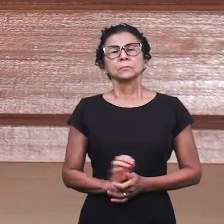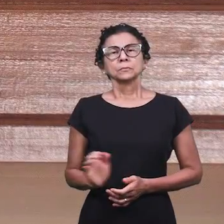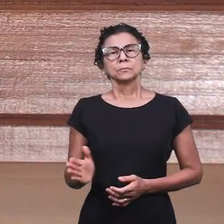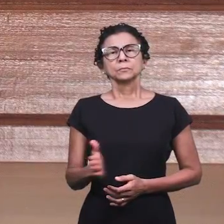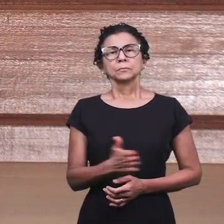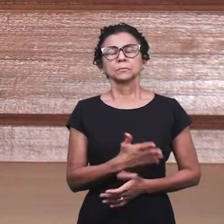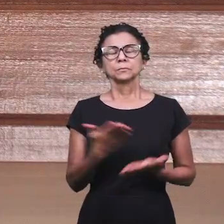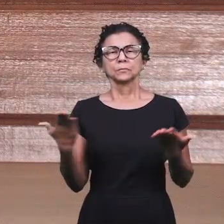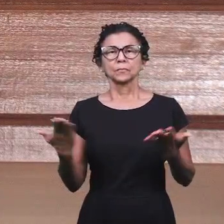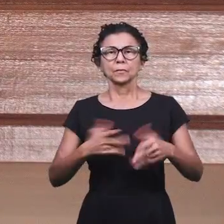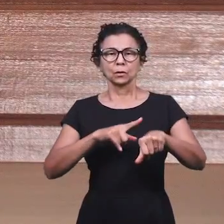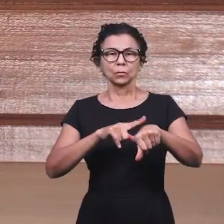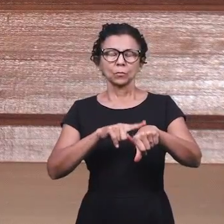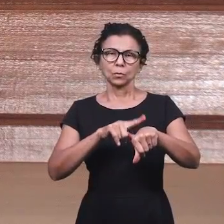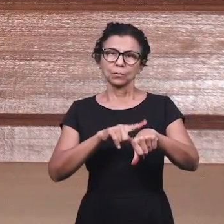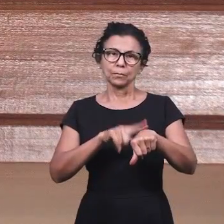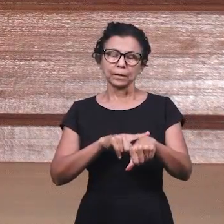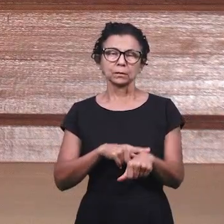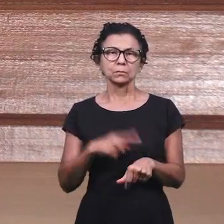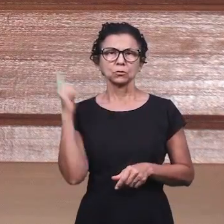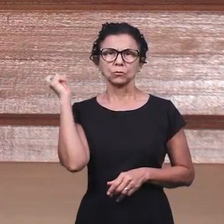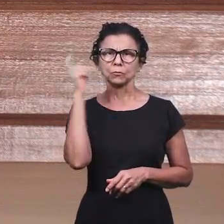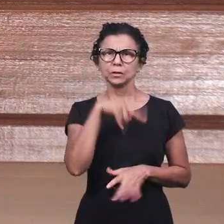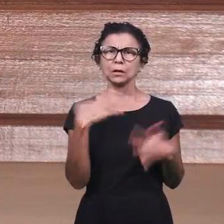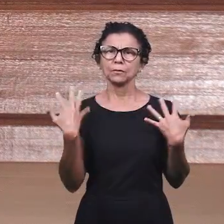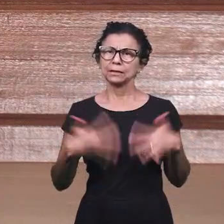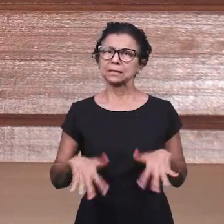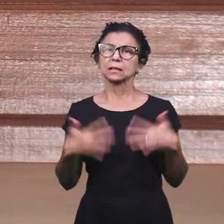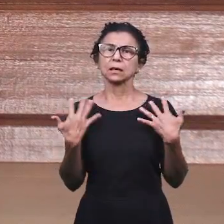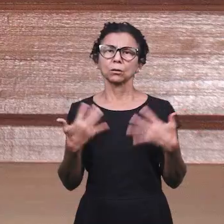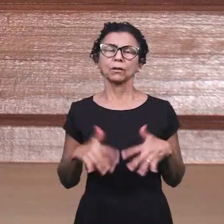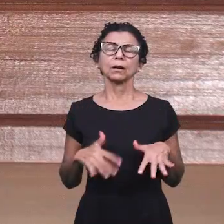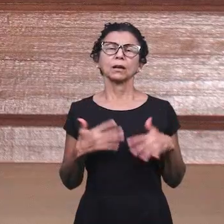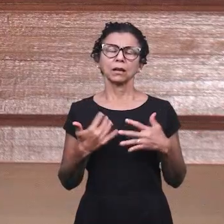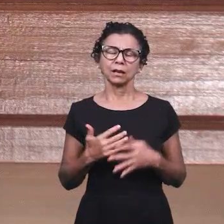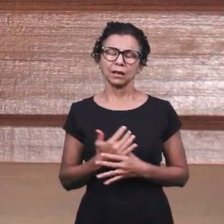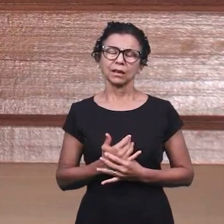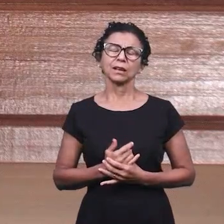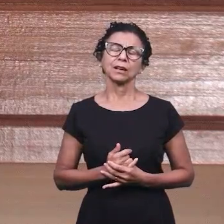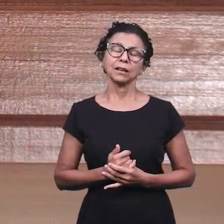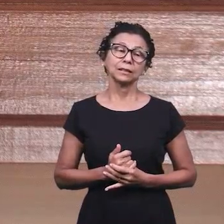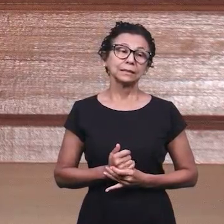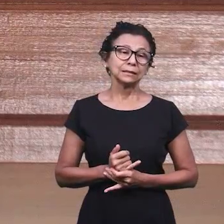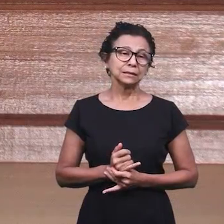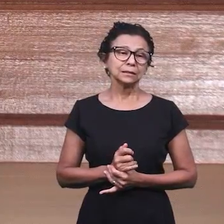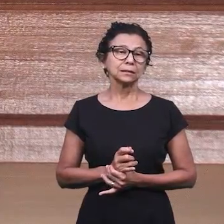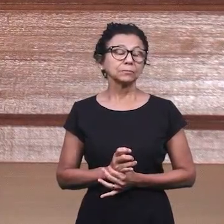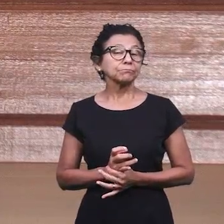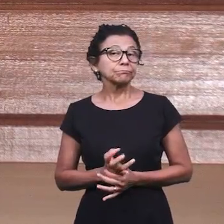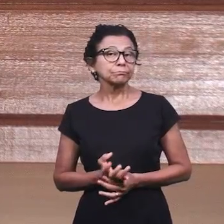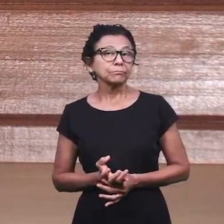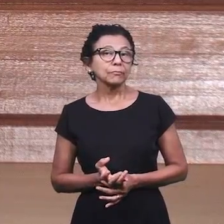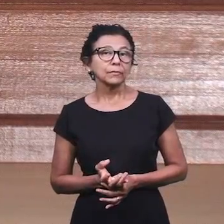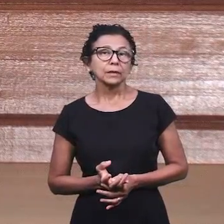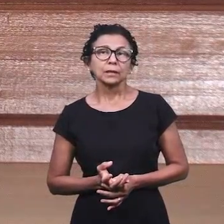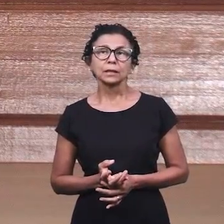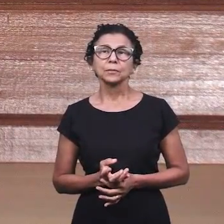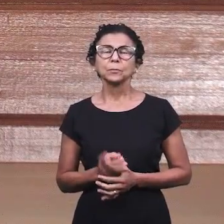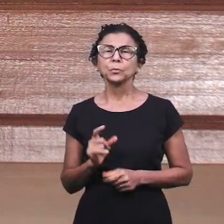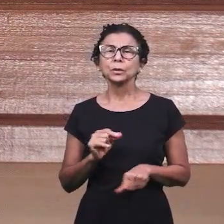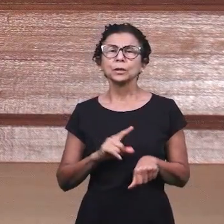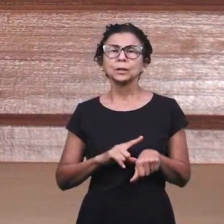Nós estamos vivendo um momento de grande aflição, porque é um momento que